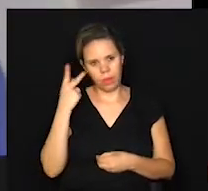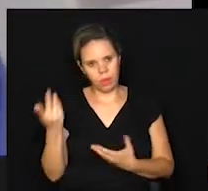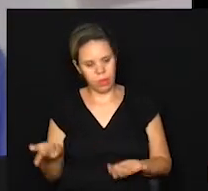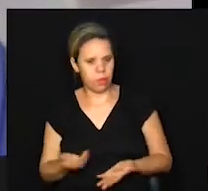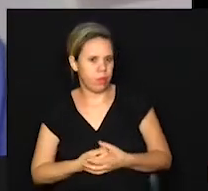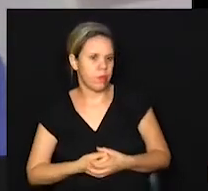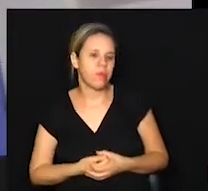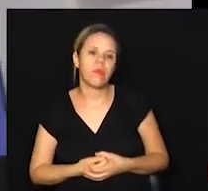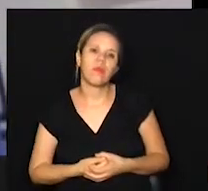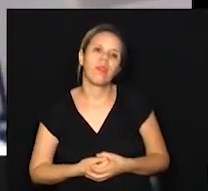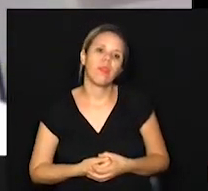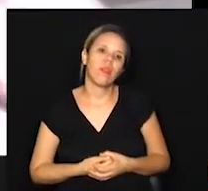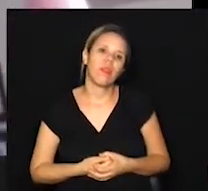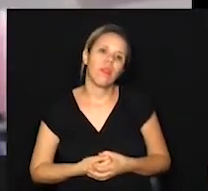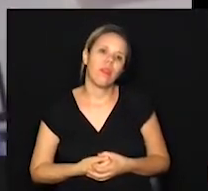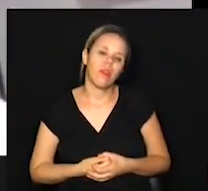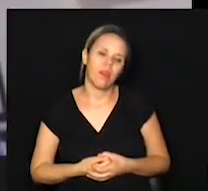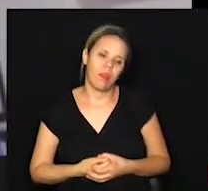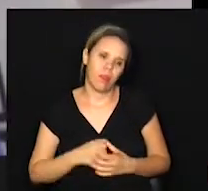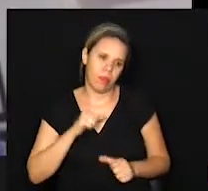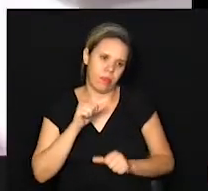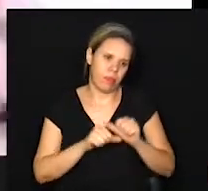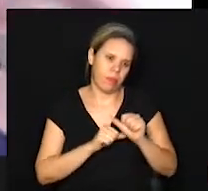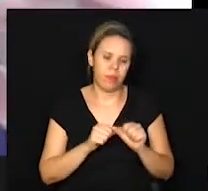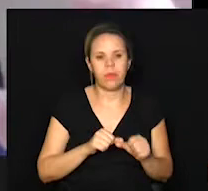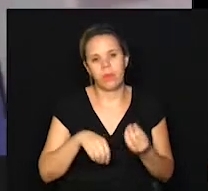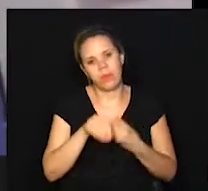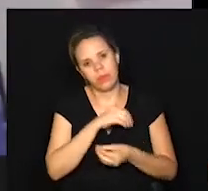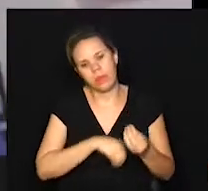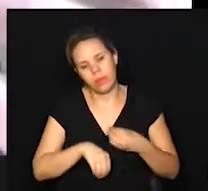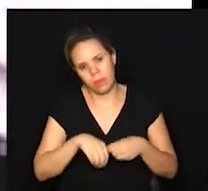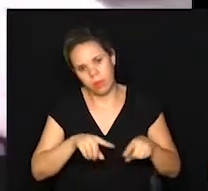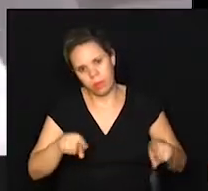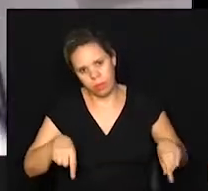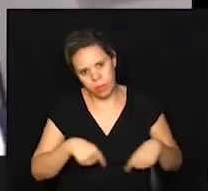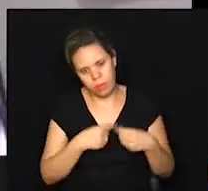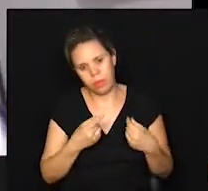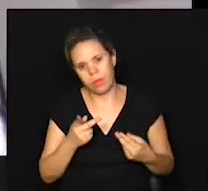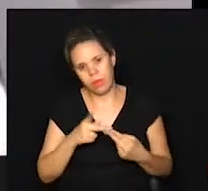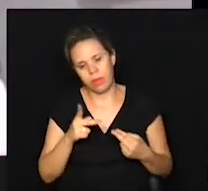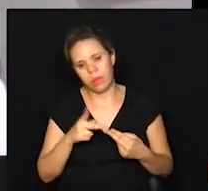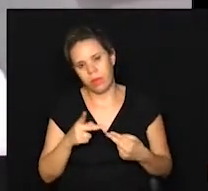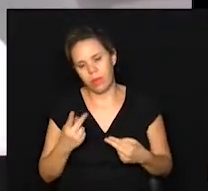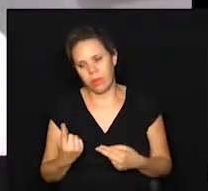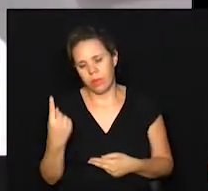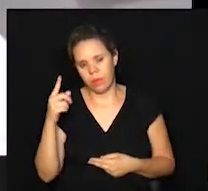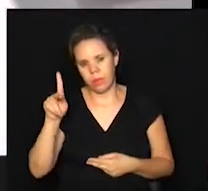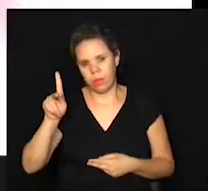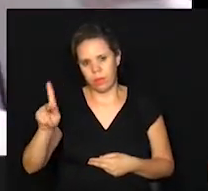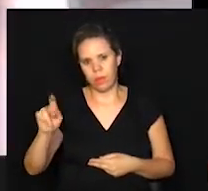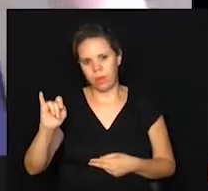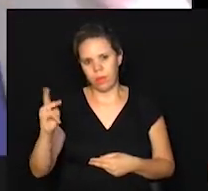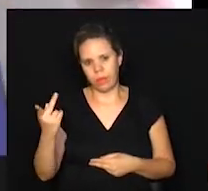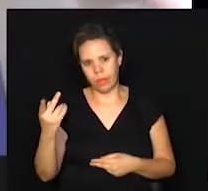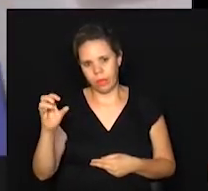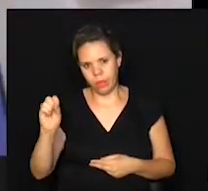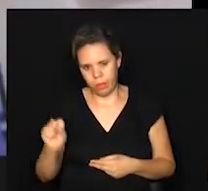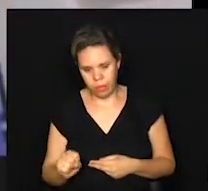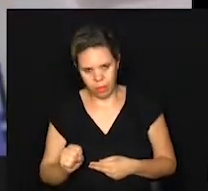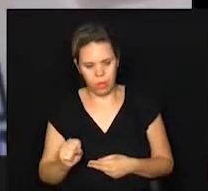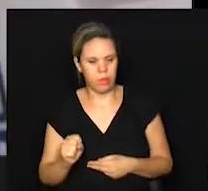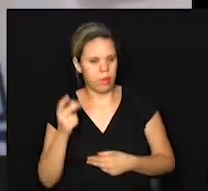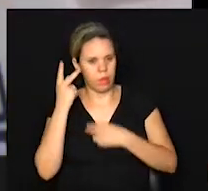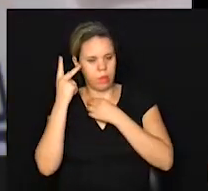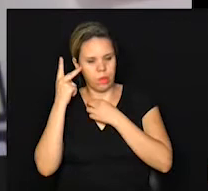sentido, com esses remanejamentos, as turmas do Campus Pinheiros, onde eu era coordenador e onde a aluna que sofreu o ato